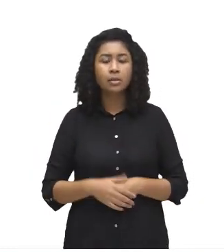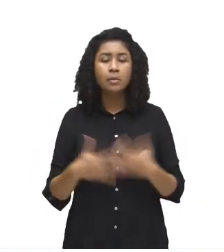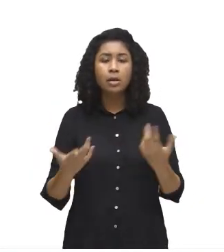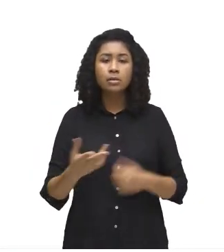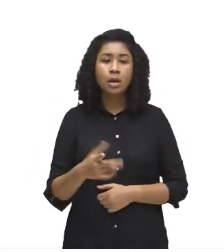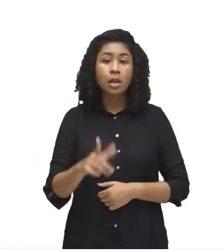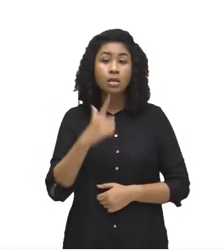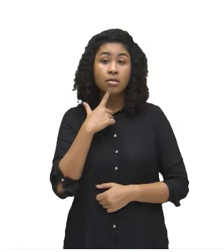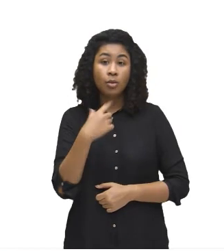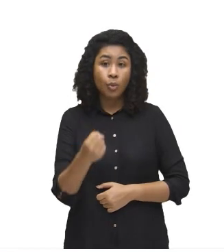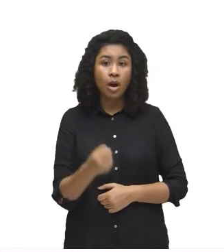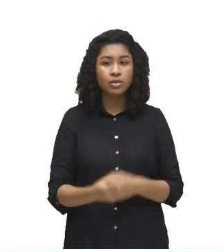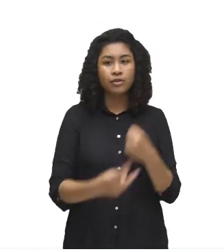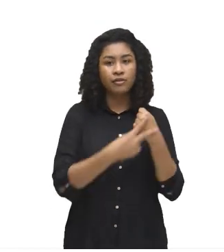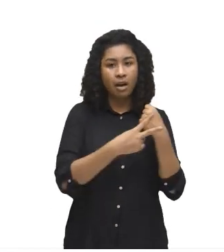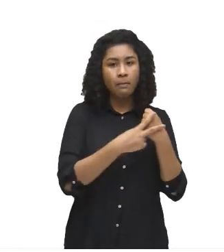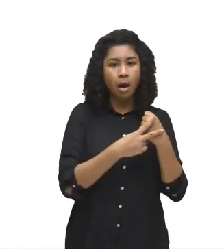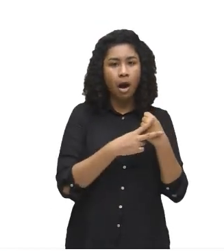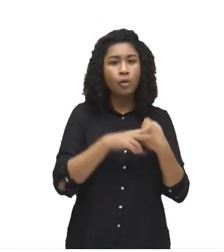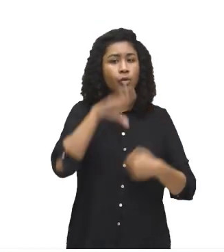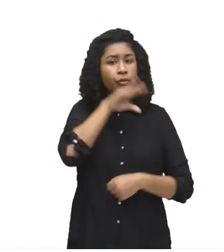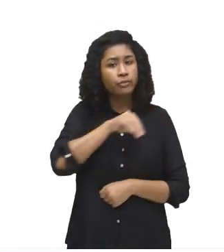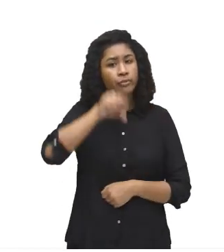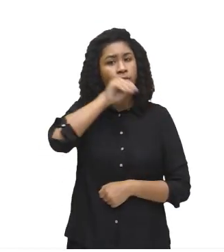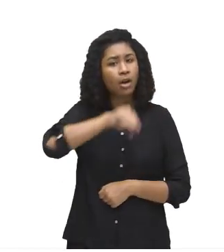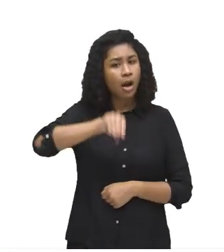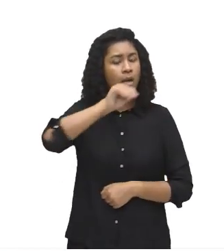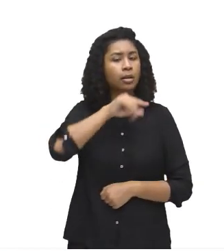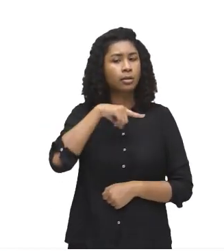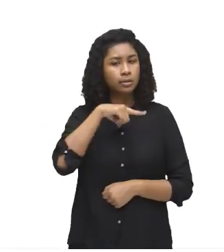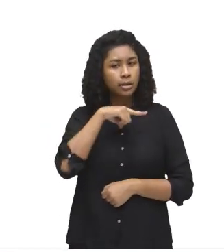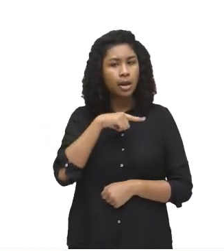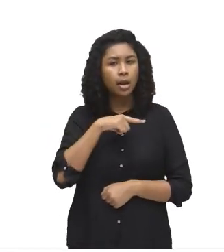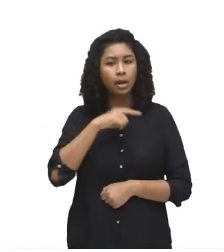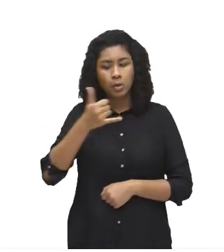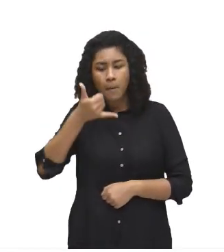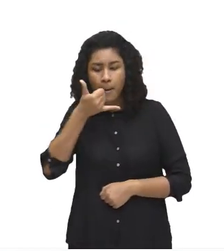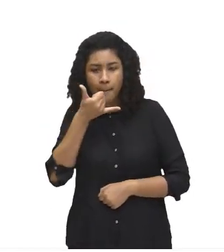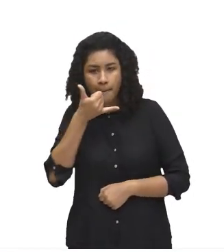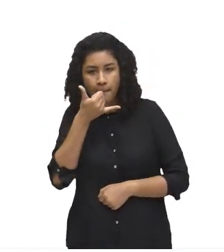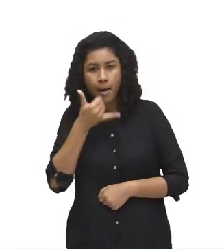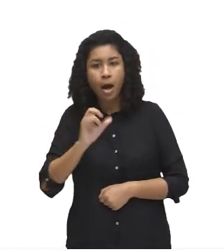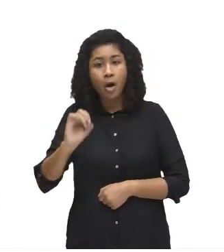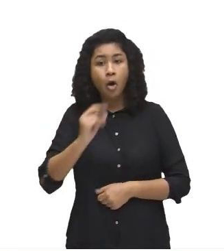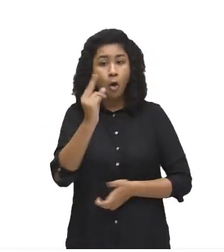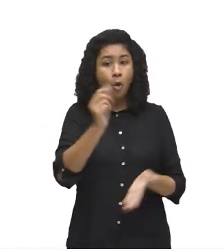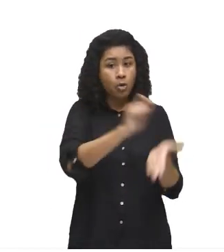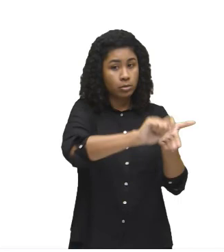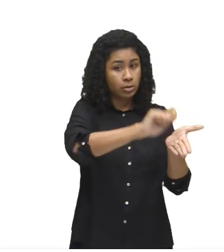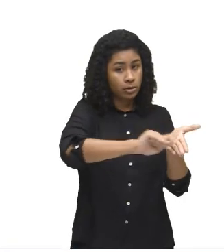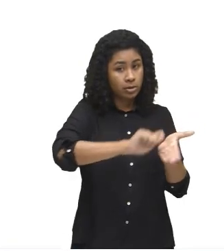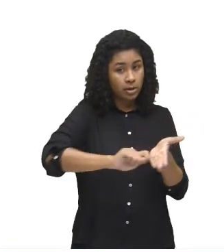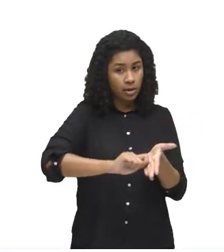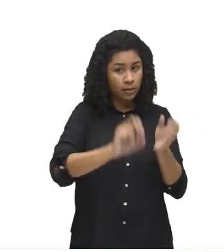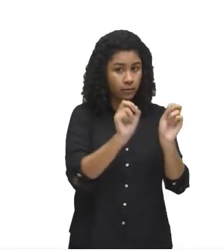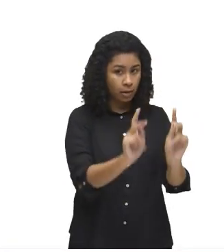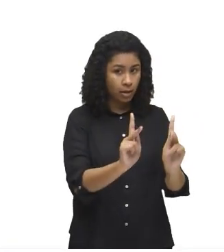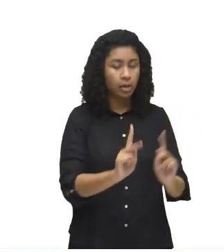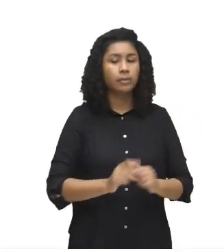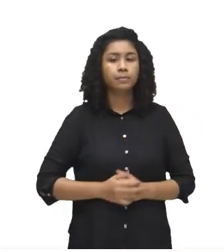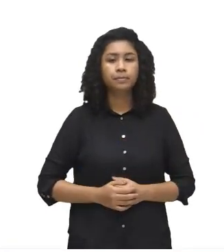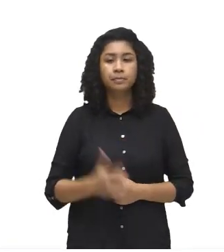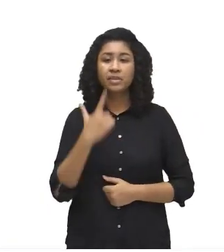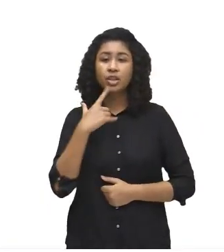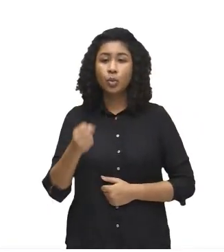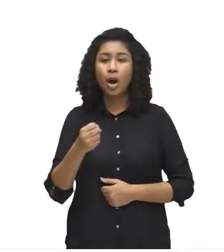eu utilizo o quê? A fala, por exemplo, não é isso? Quando eu gravo um áudio ou quando eu escrevo, só para reforçar e comentar a questão daqui a pouco. A linguagem